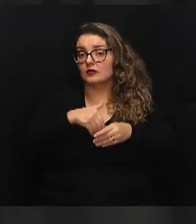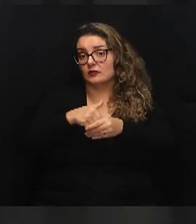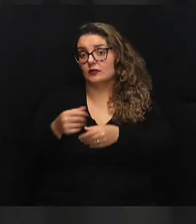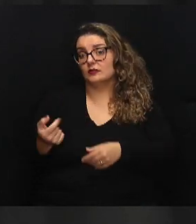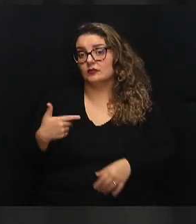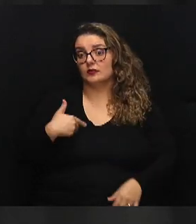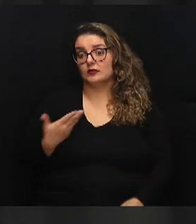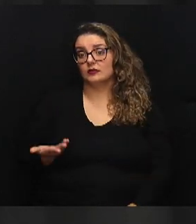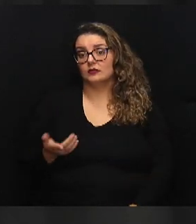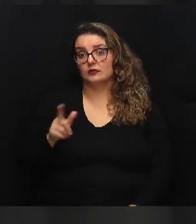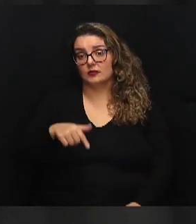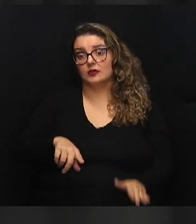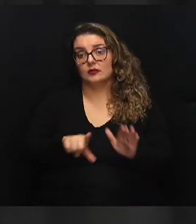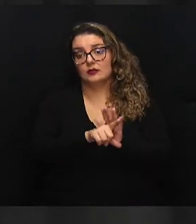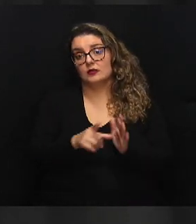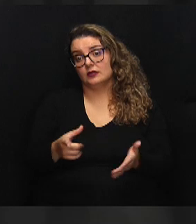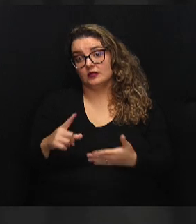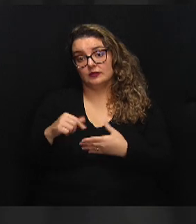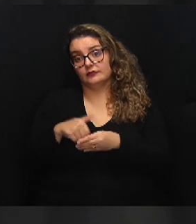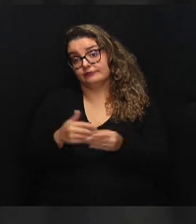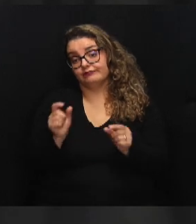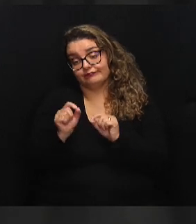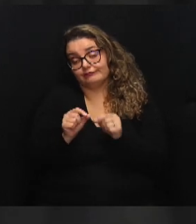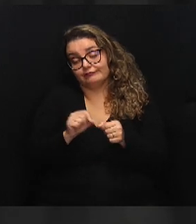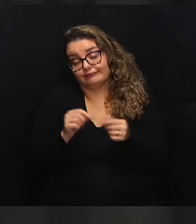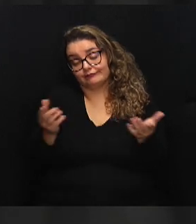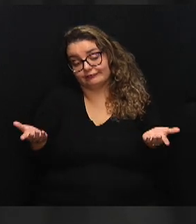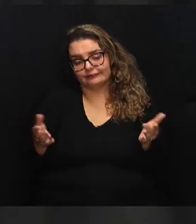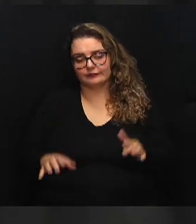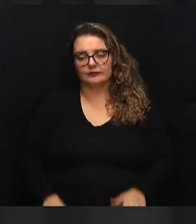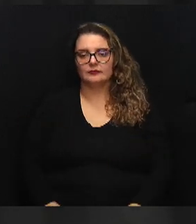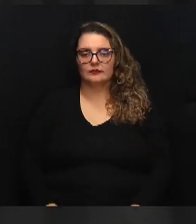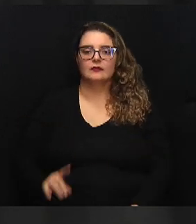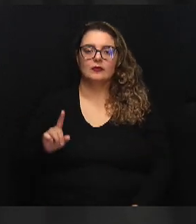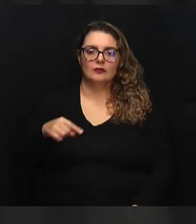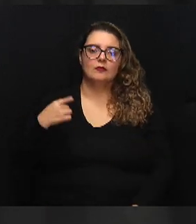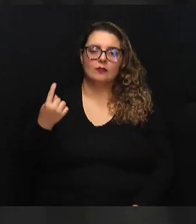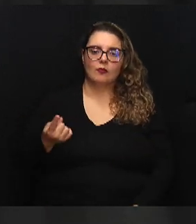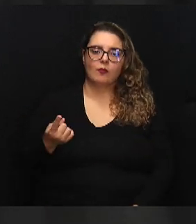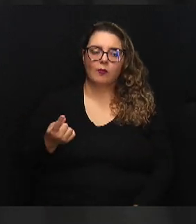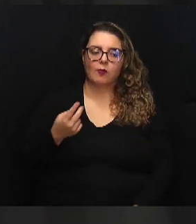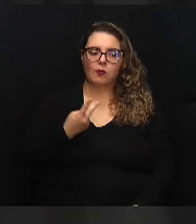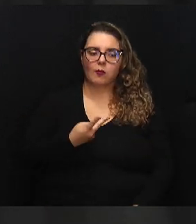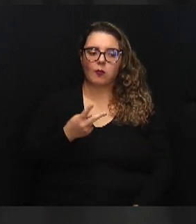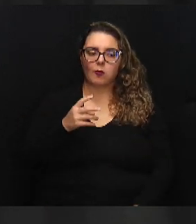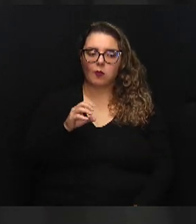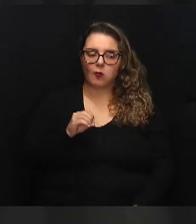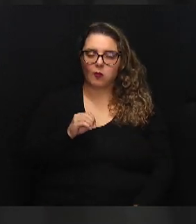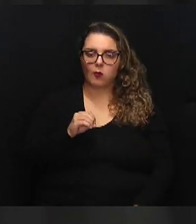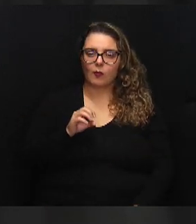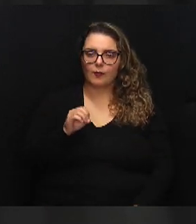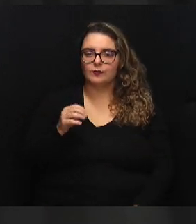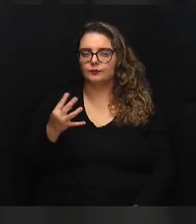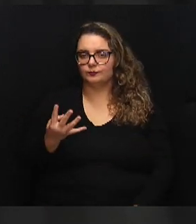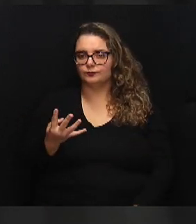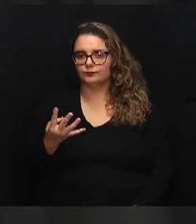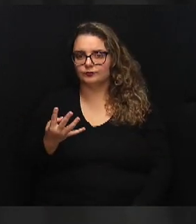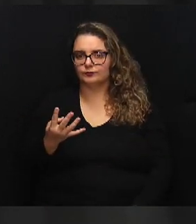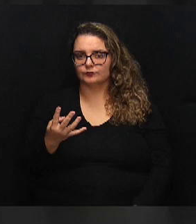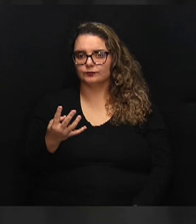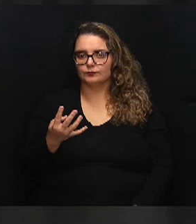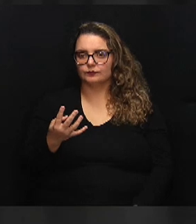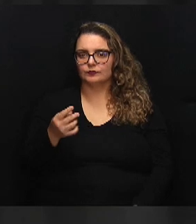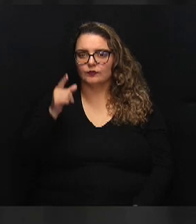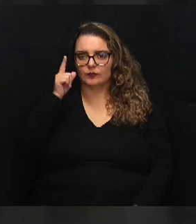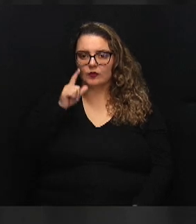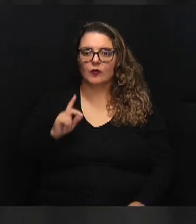é a lei eleitoral, o que nós vamos fazer, né? E depois, em 2004, eu